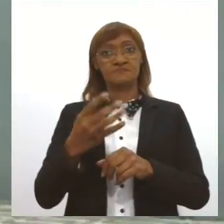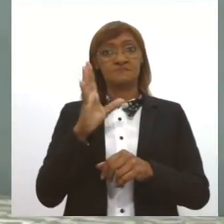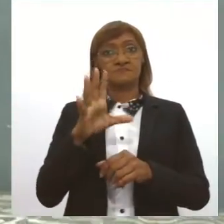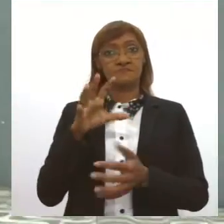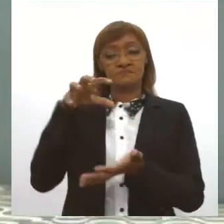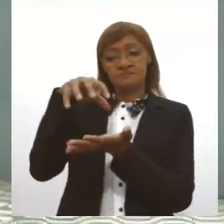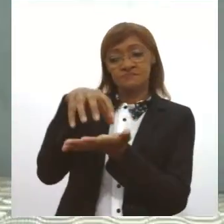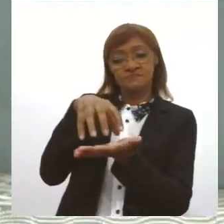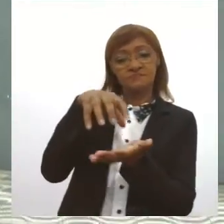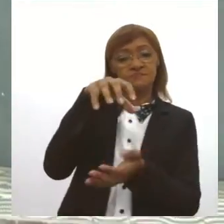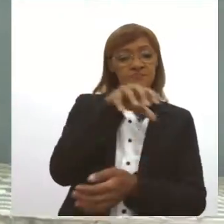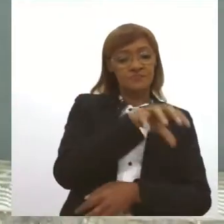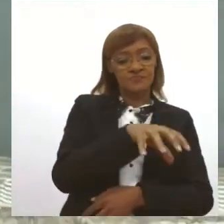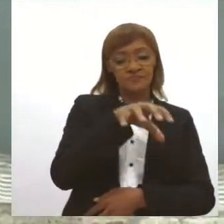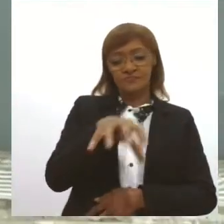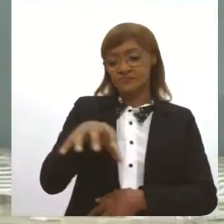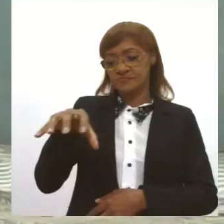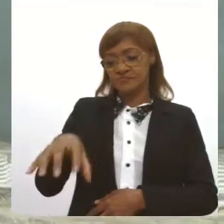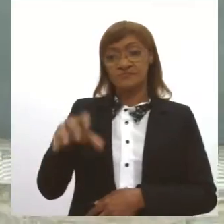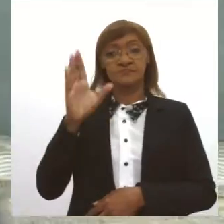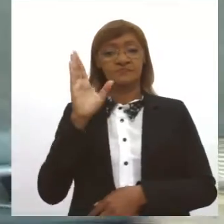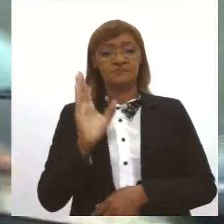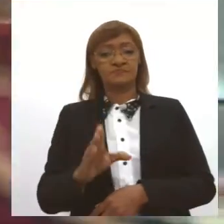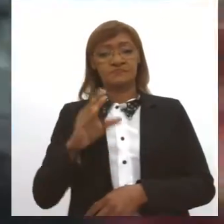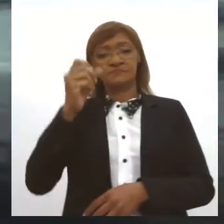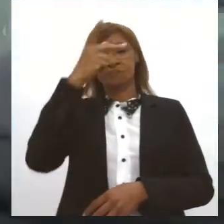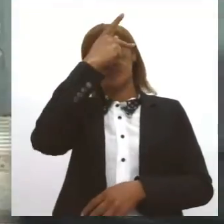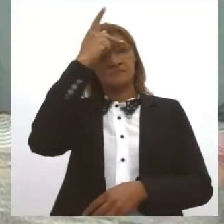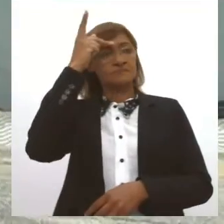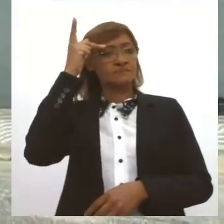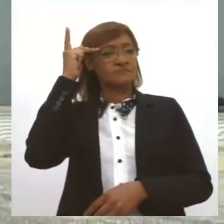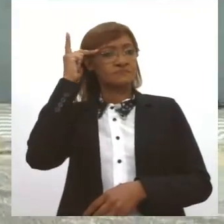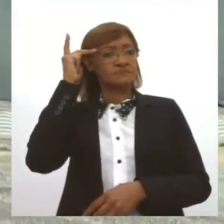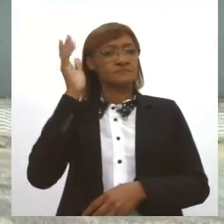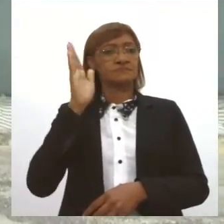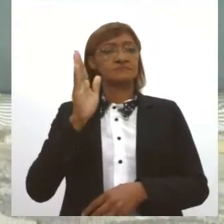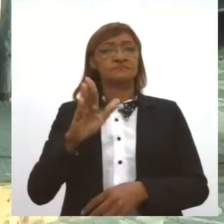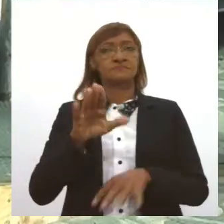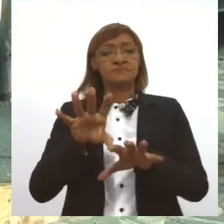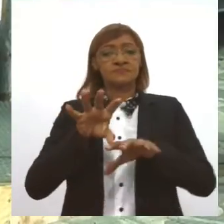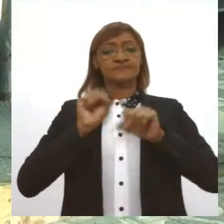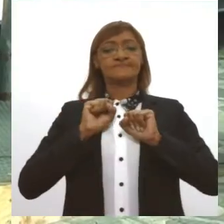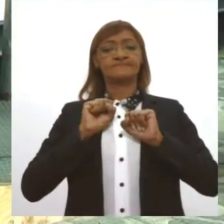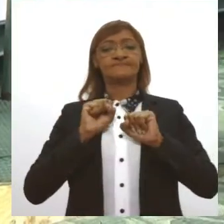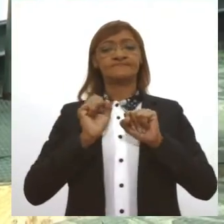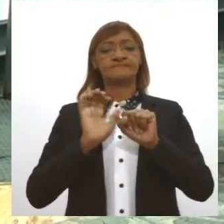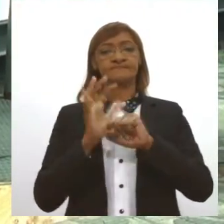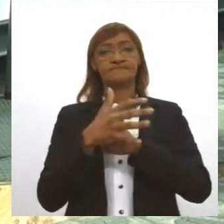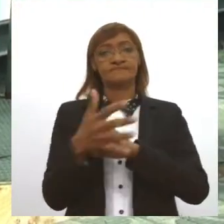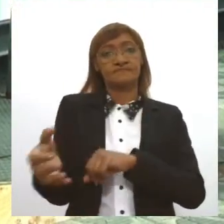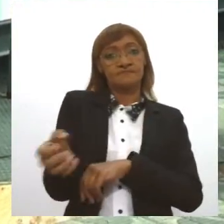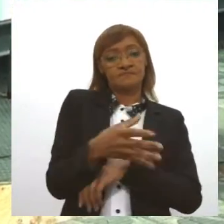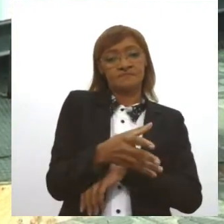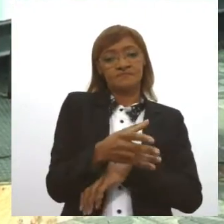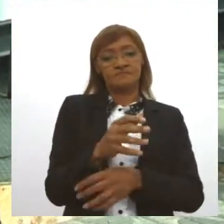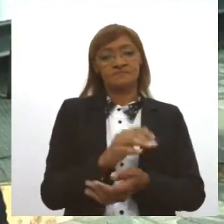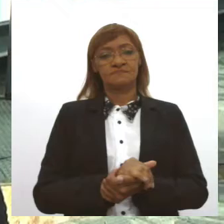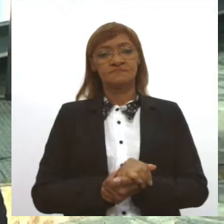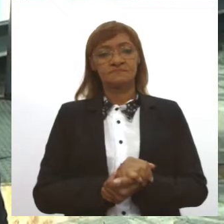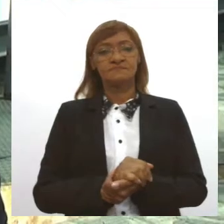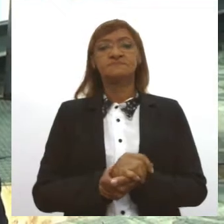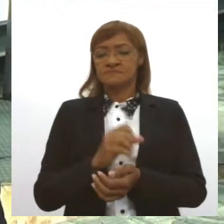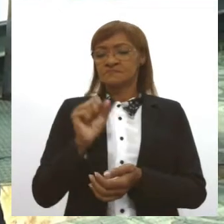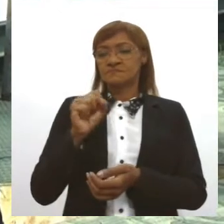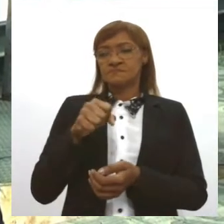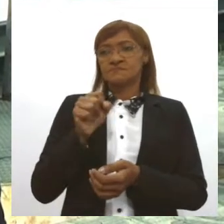para ampliar o atendimento a pacientes infectados com o novo coronavírus. O intuito é abranger mesmo o atendimento